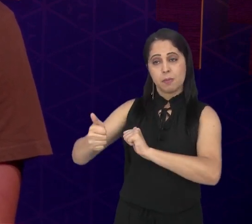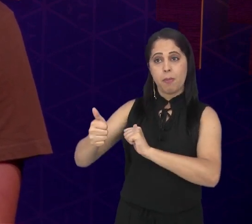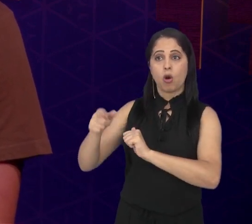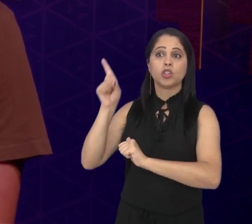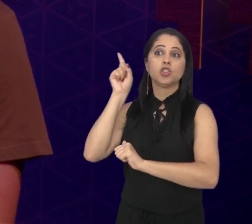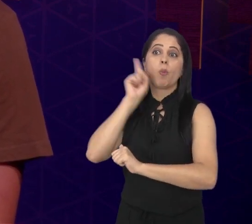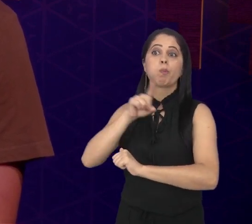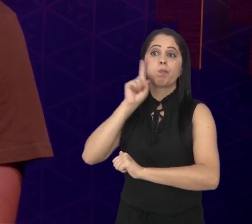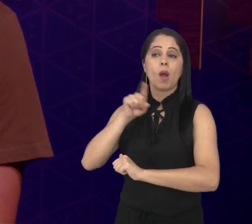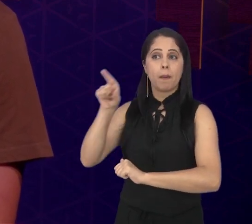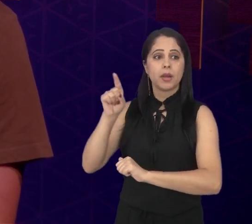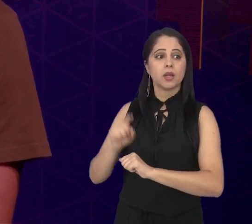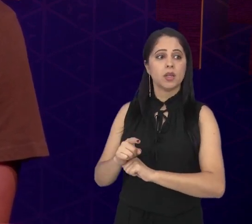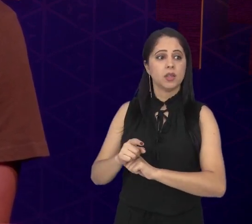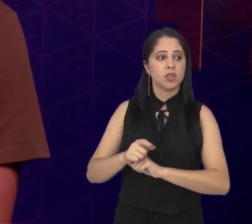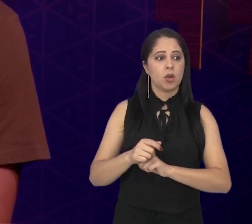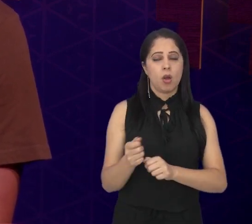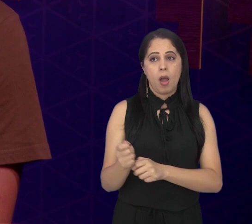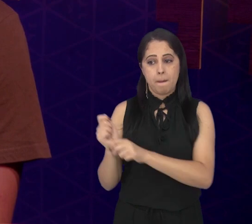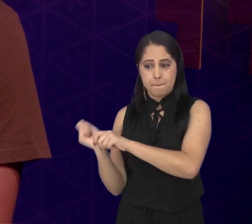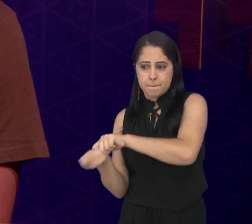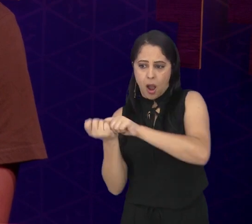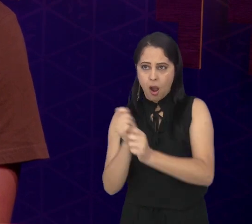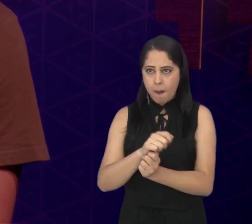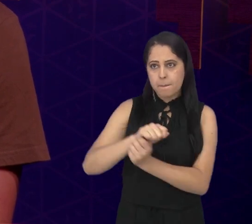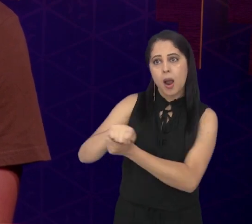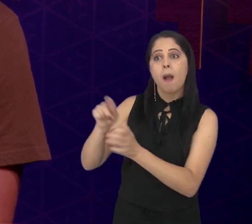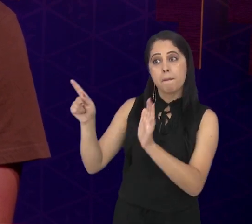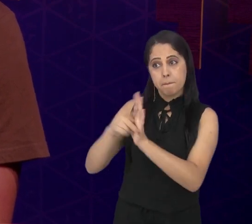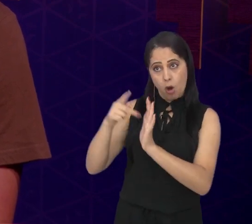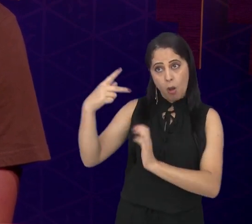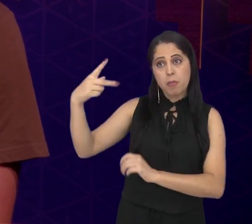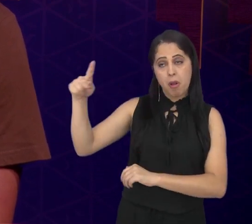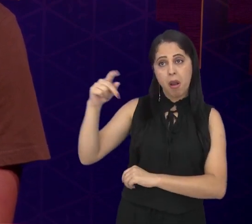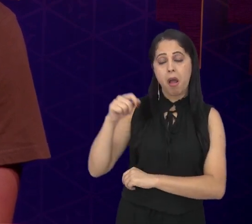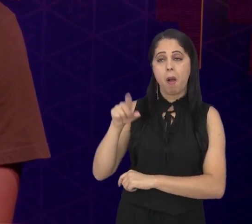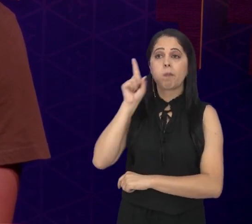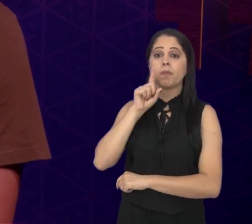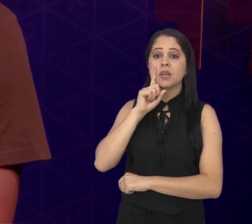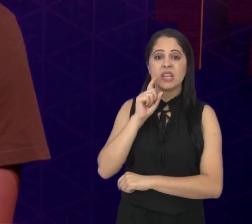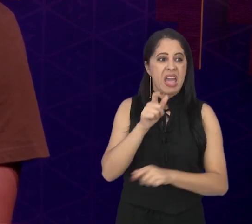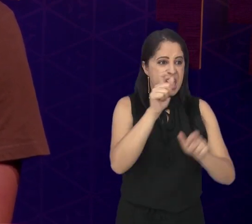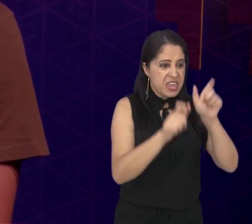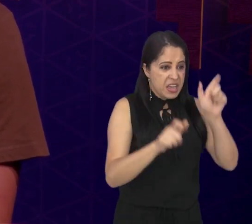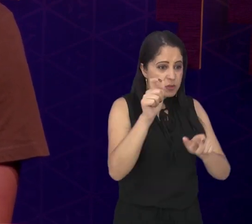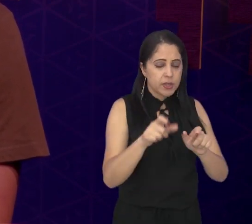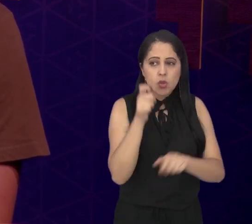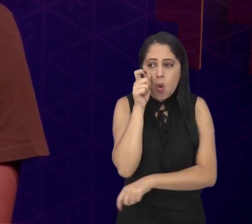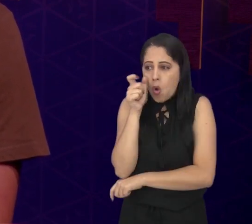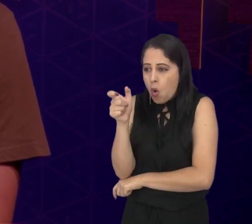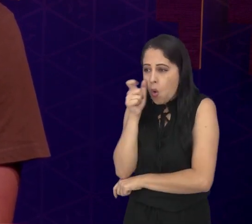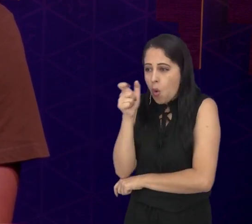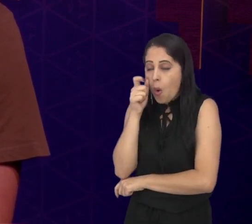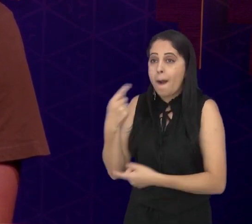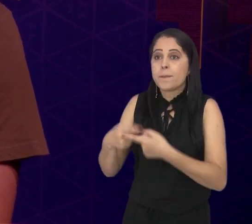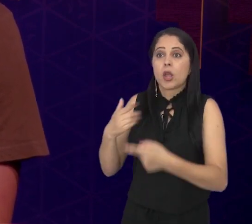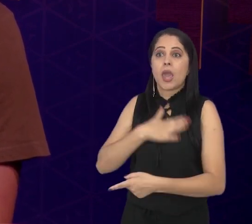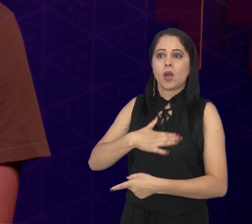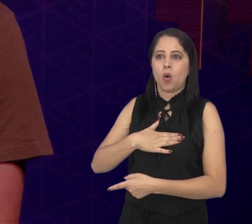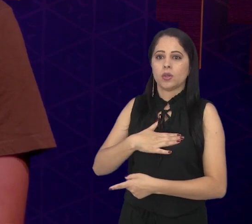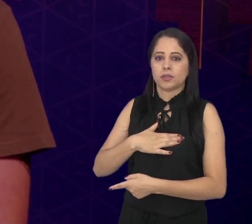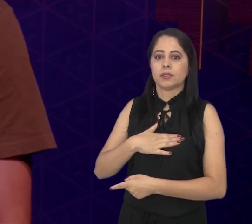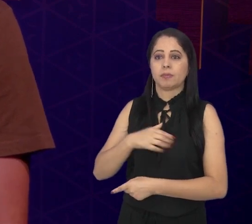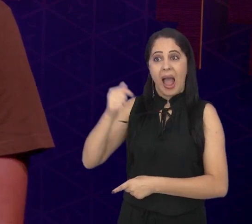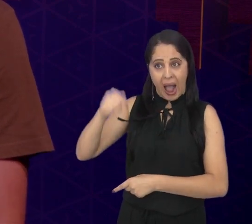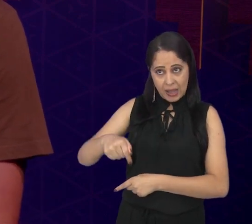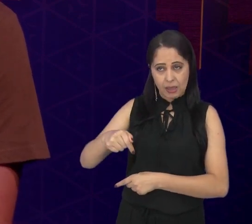beisebol. Tem muita gente aqui, um mercado muito grande que acompanha os esportes também, né? Apesar daqui ser o país,